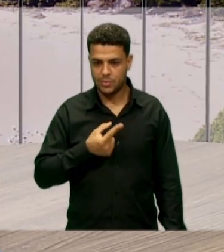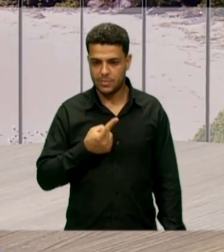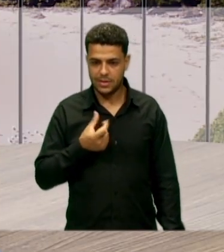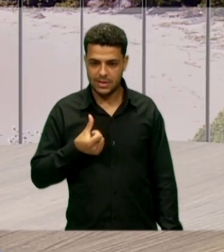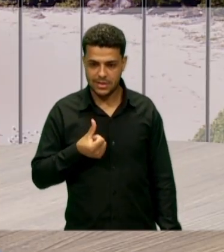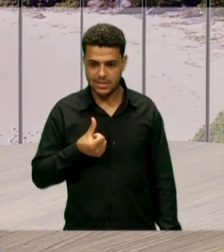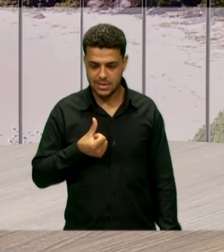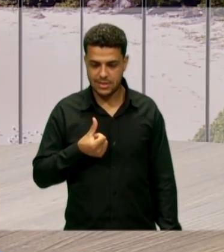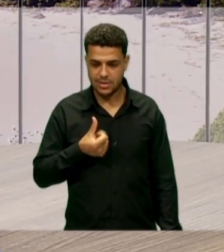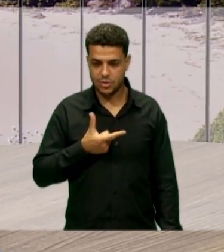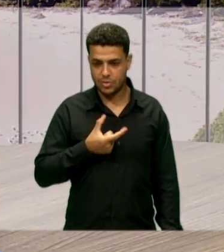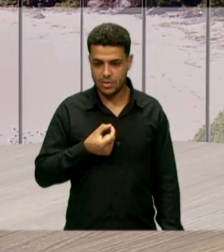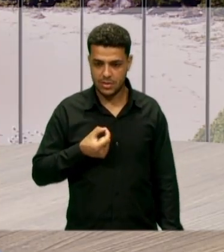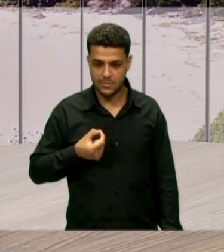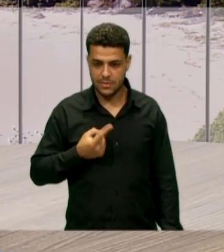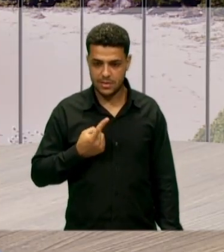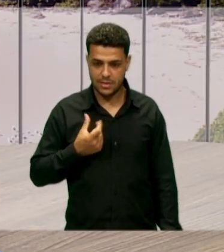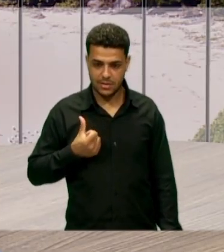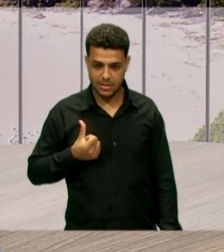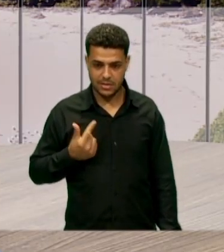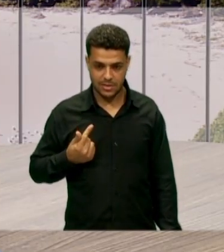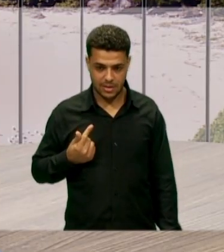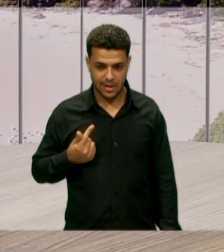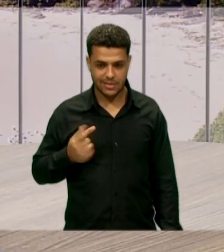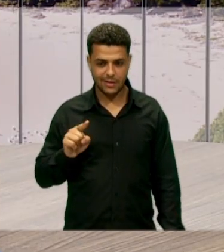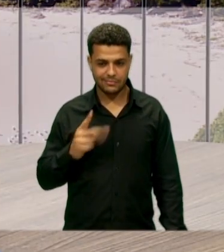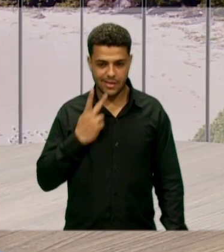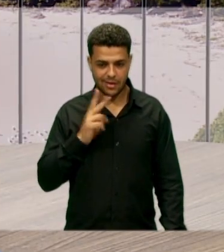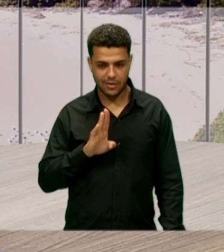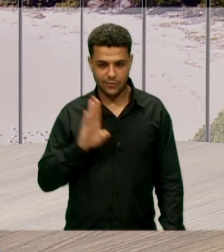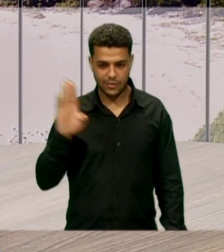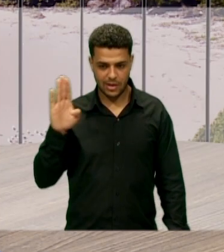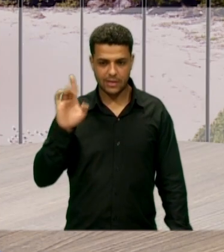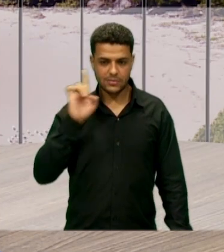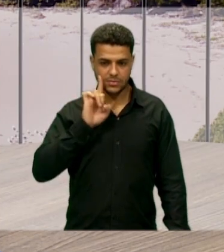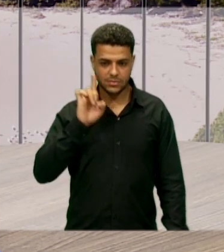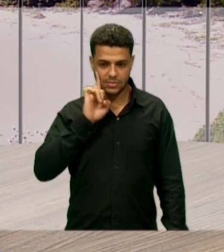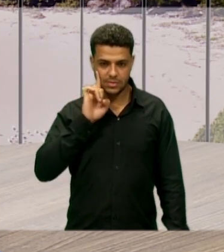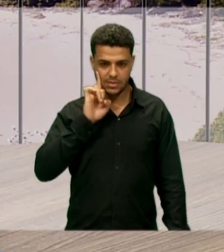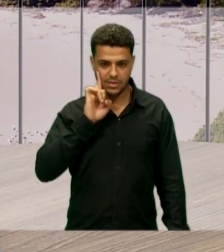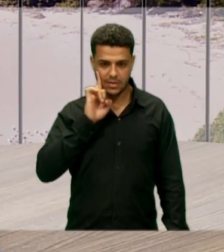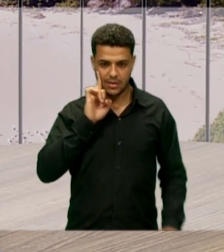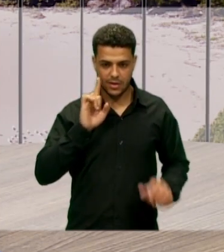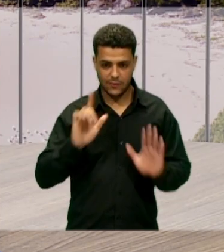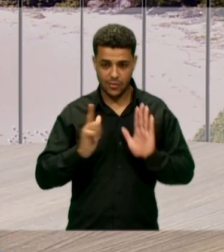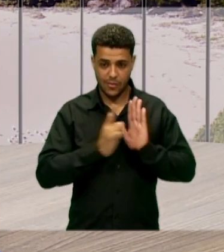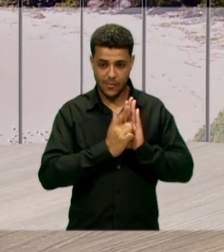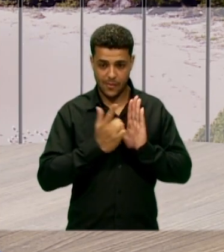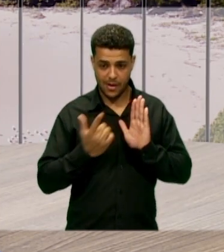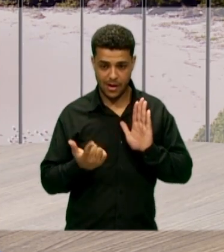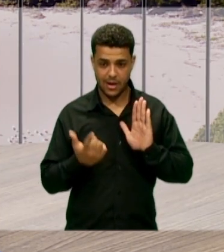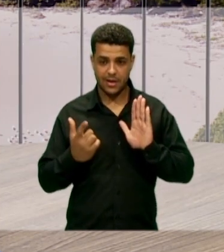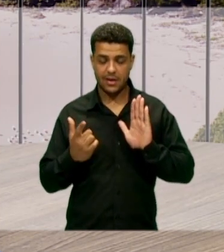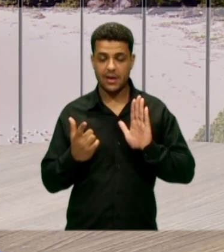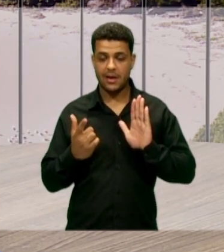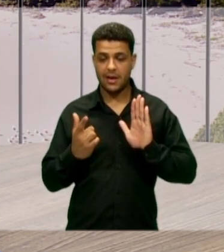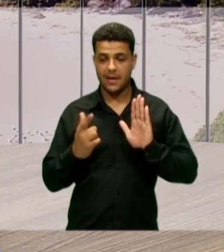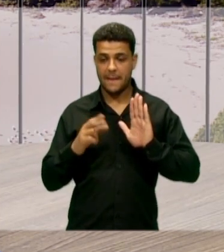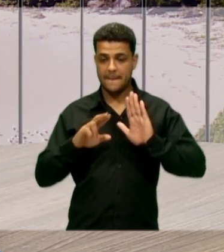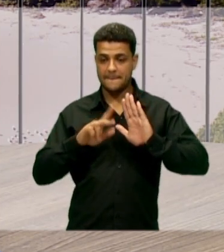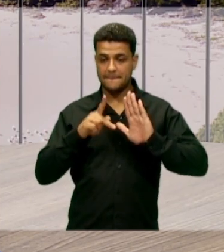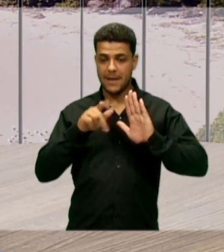ou 2017, quando eu fui na ASCO, lá em Chicago, eu vi uma capa da revista Time, era uma